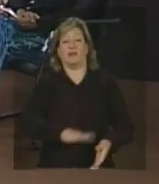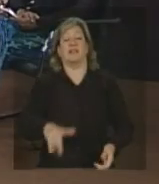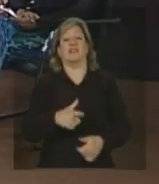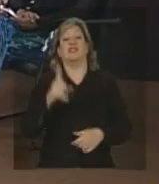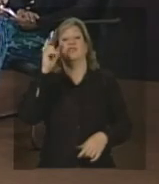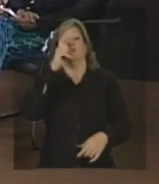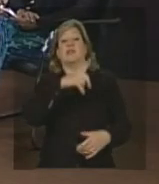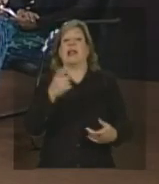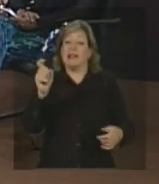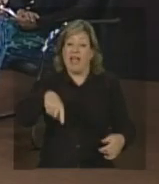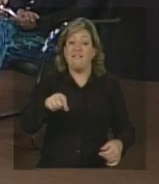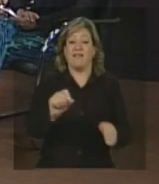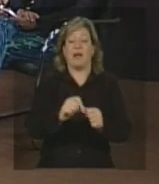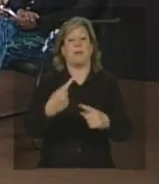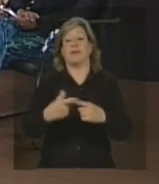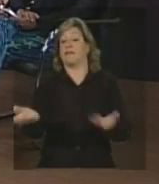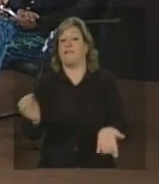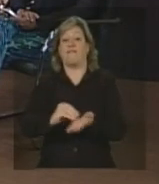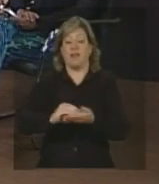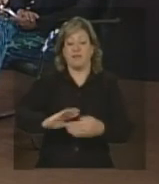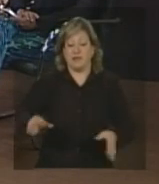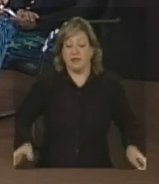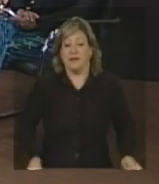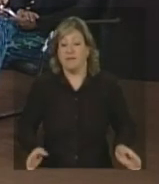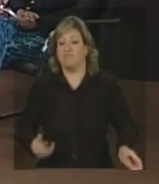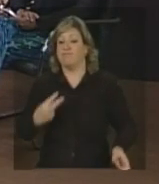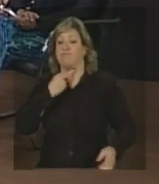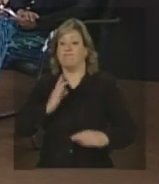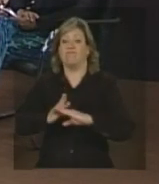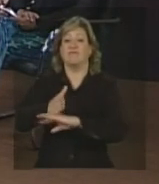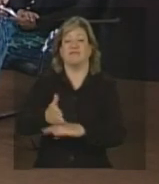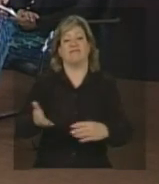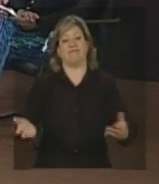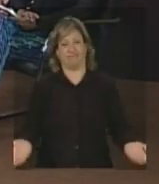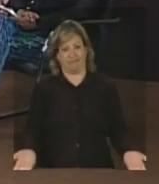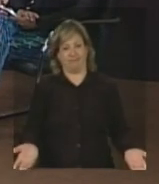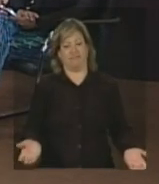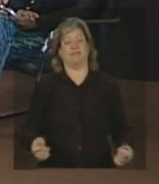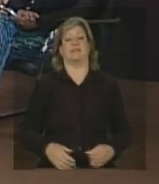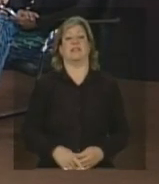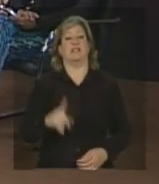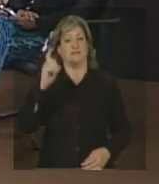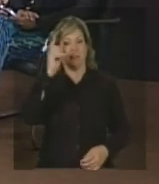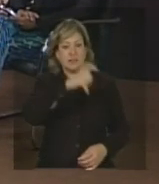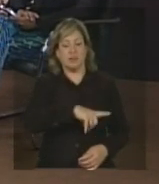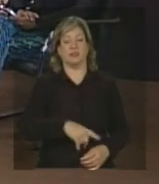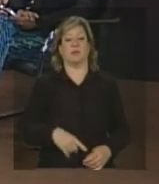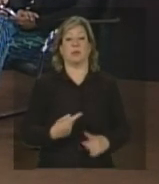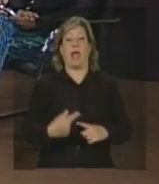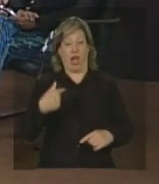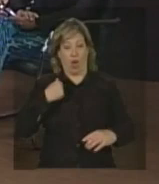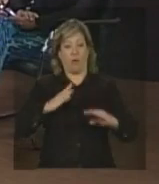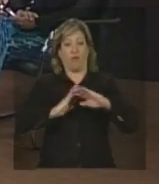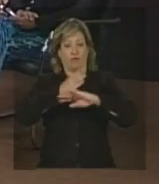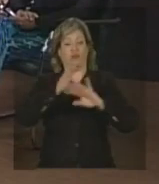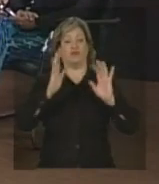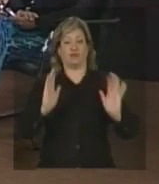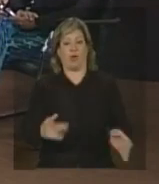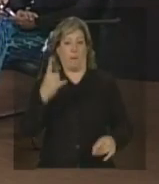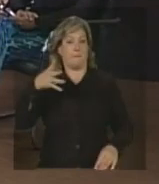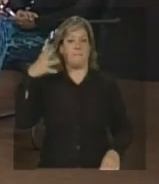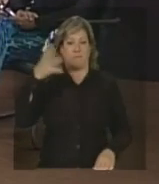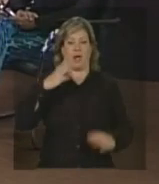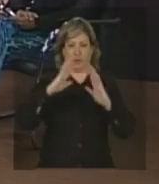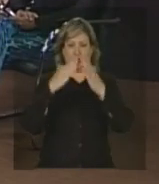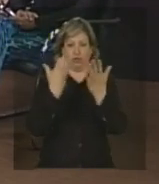elas acabam não fazendo, por causa dessa dificuldade mesmo de locomoção. Eu fui participar de uma palestra